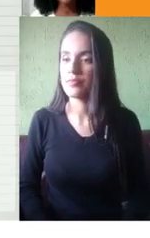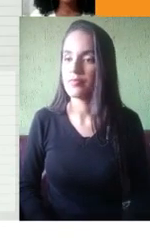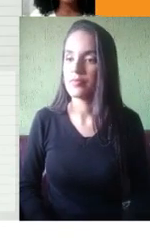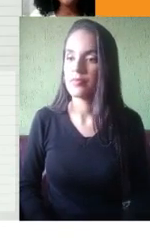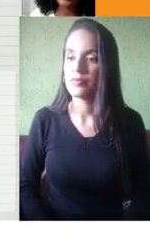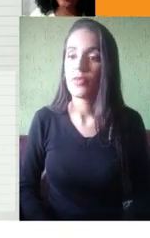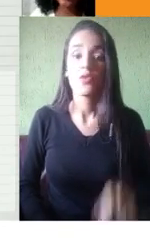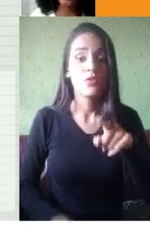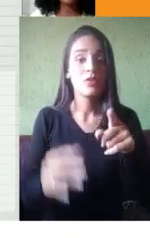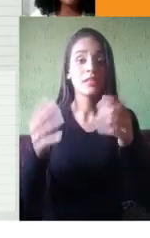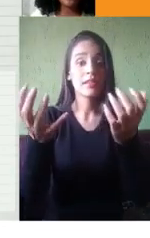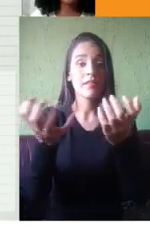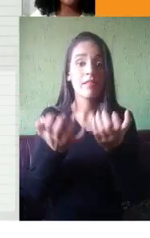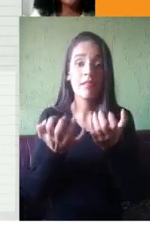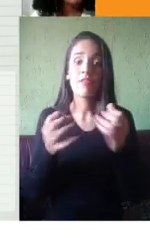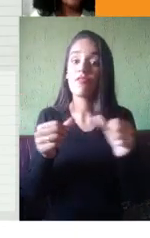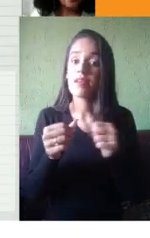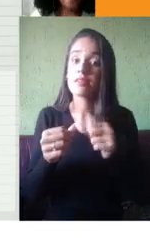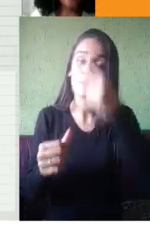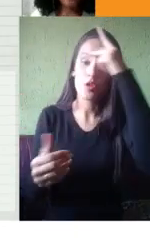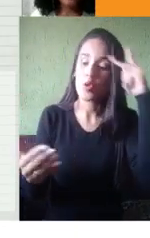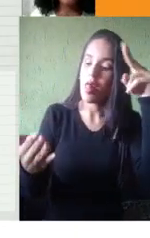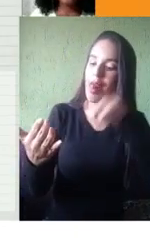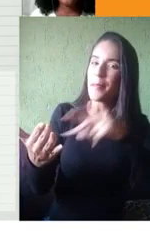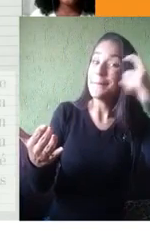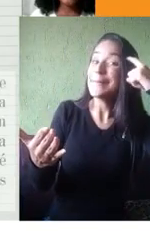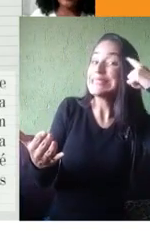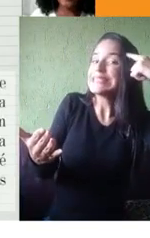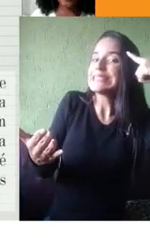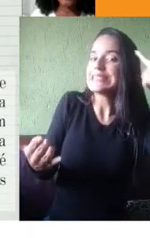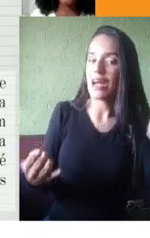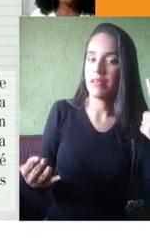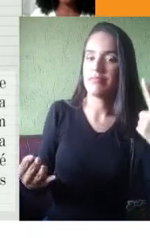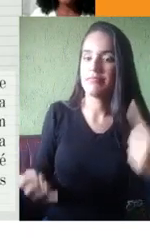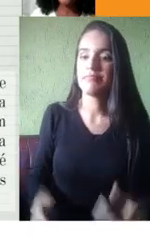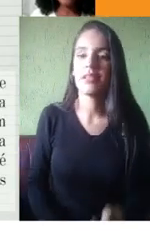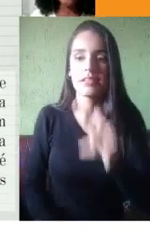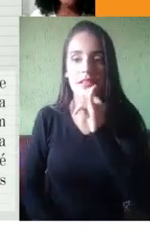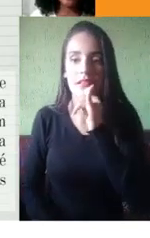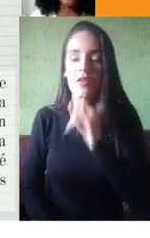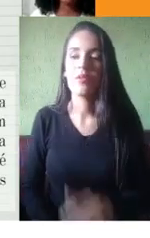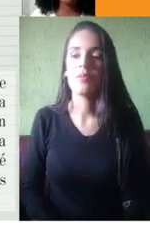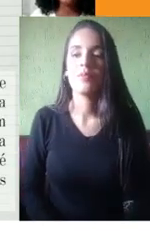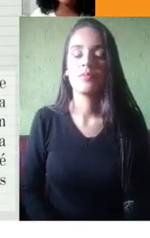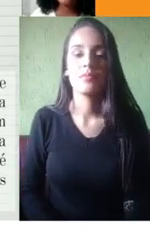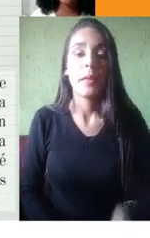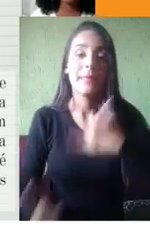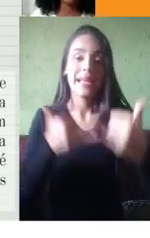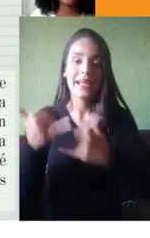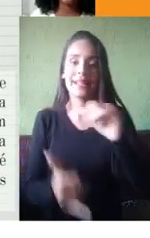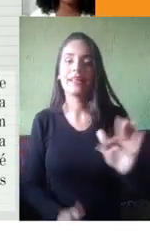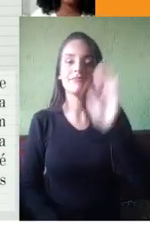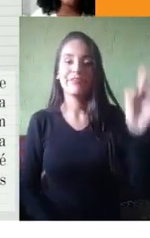o tema. O seu objetivo é fazer o leitor pensar. Eu trouxe um exemplo. Um parágrafo de